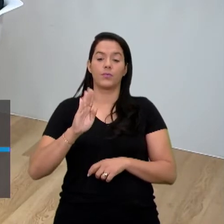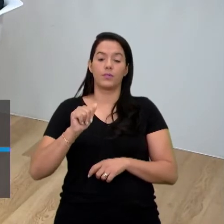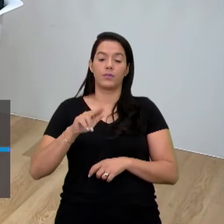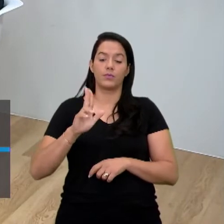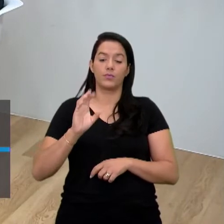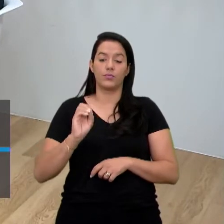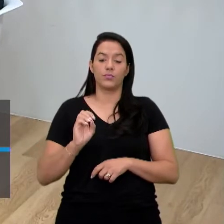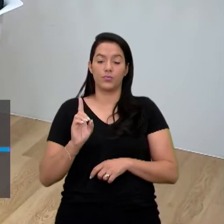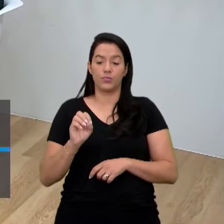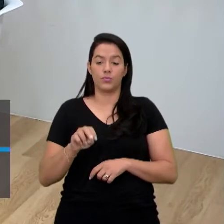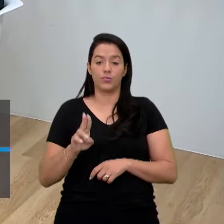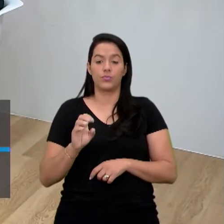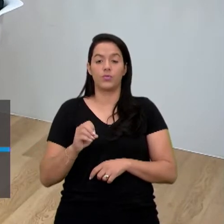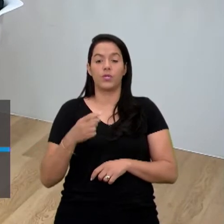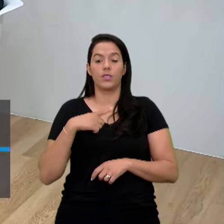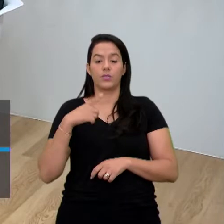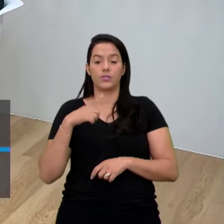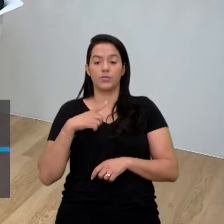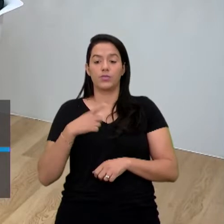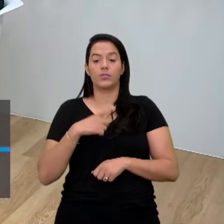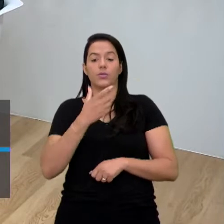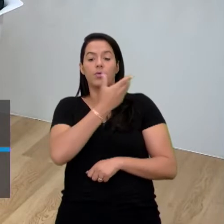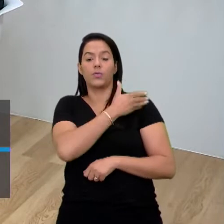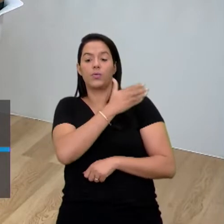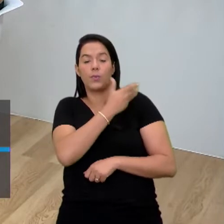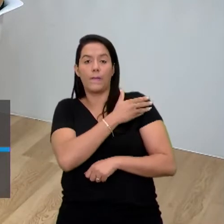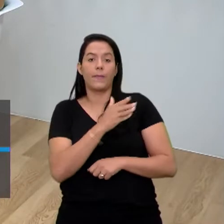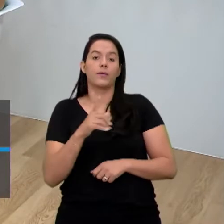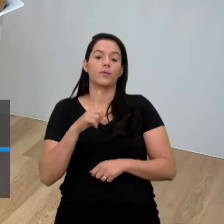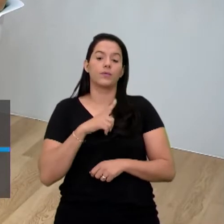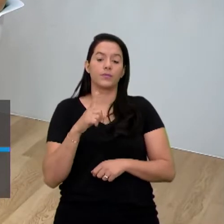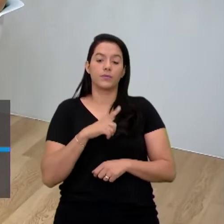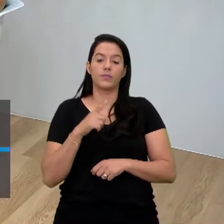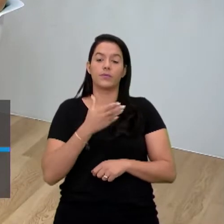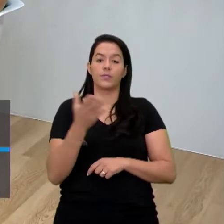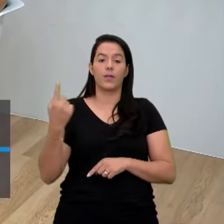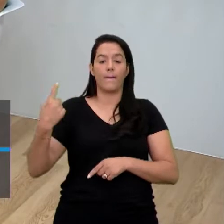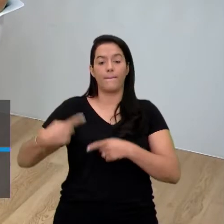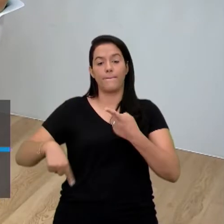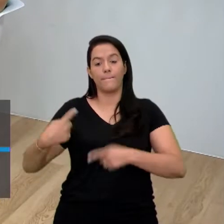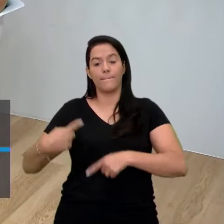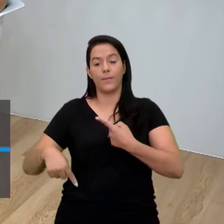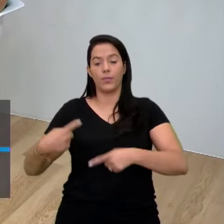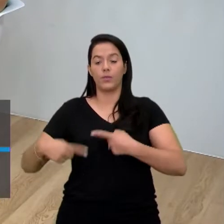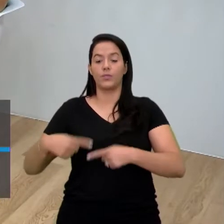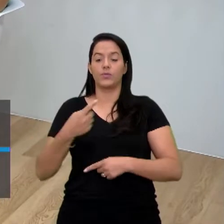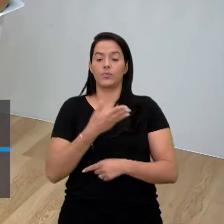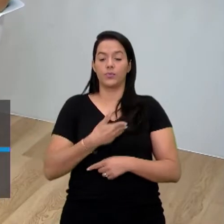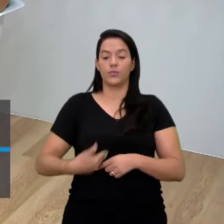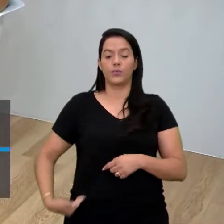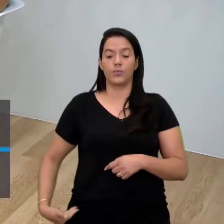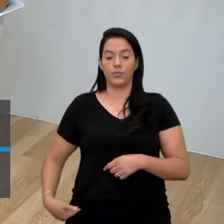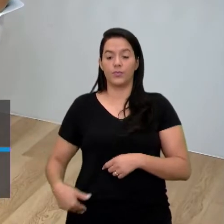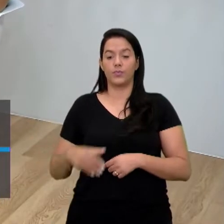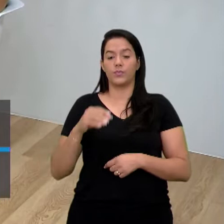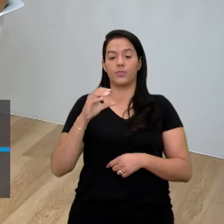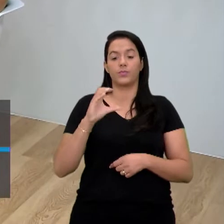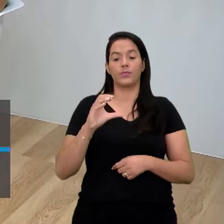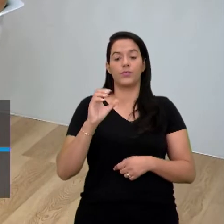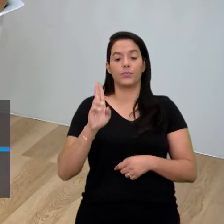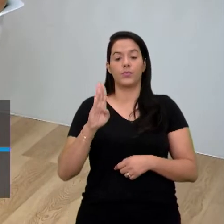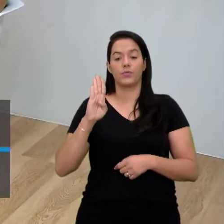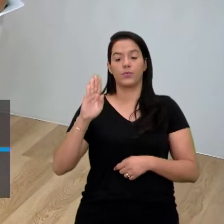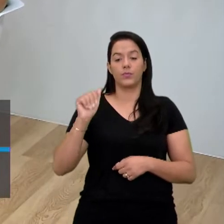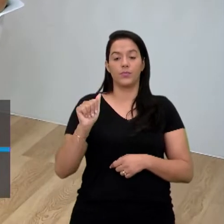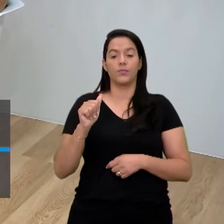já tinha todo um preconceito, né, com Cuba, principalmente político em relação a Cuba. Eu acho que, eu não sei se